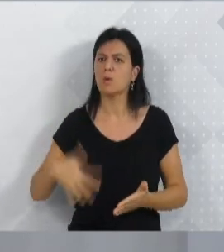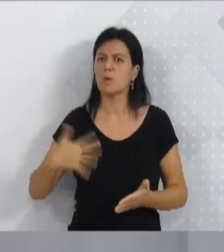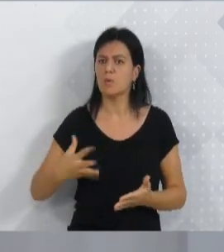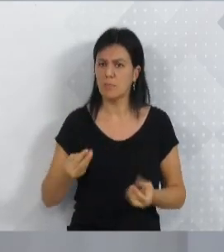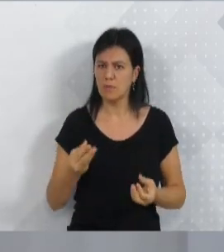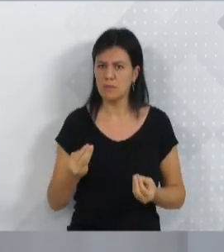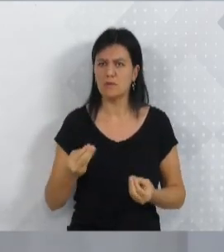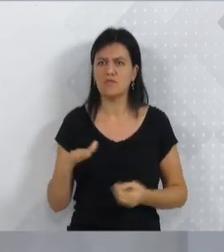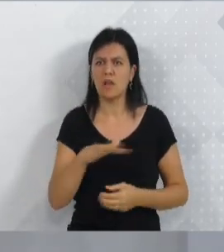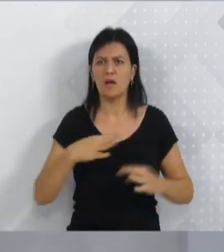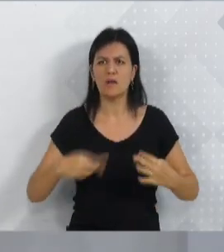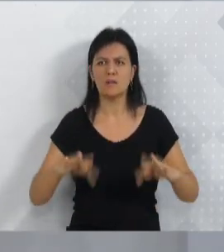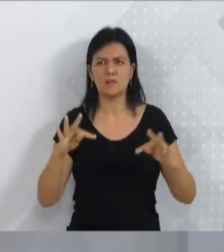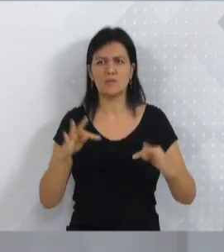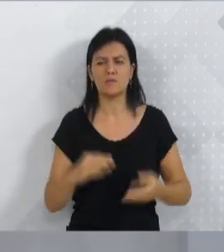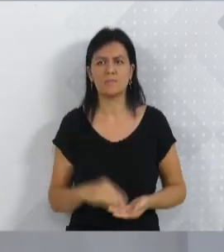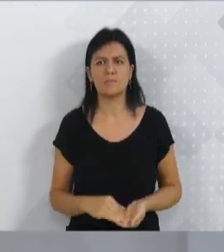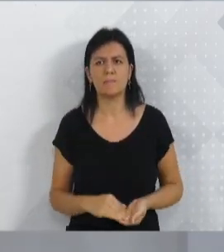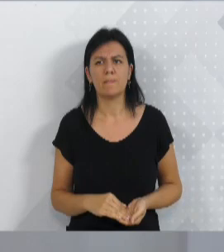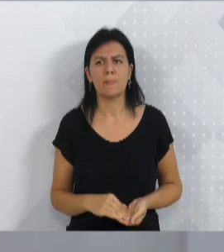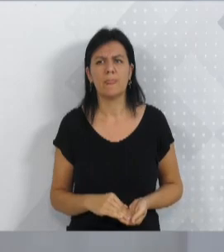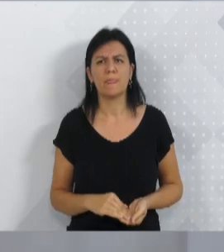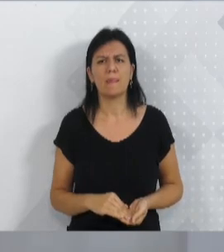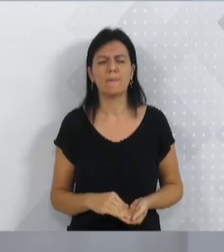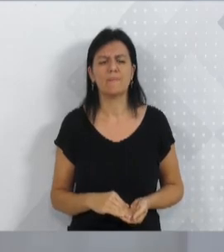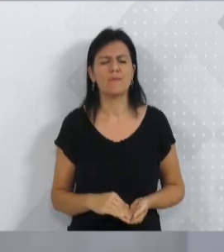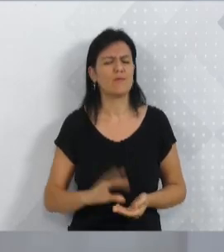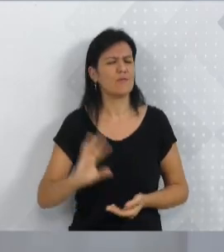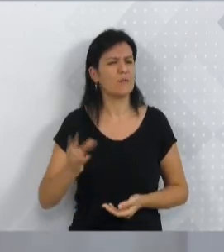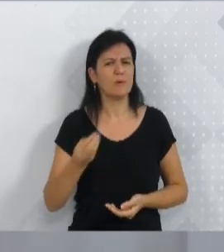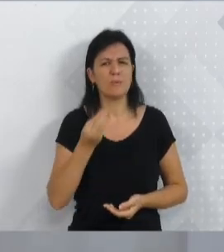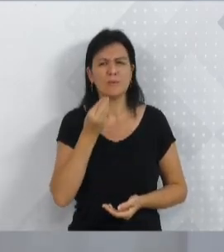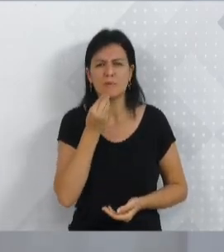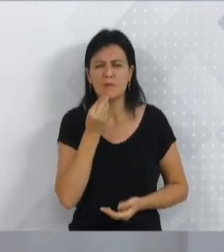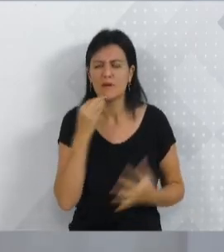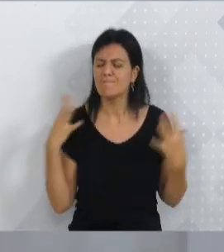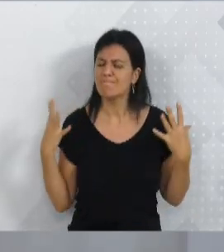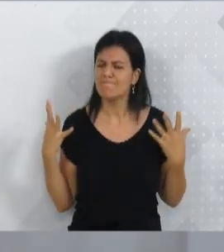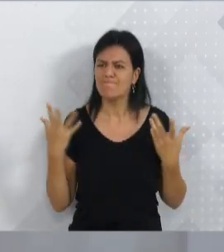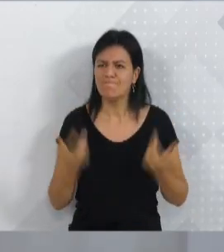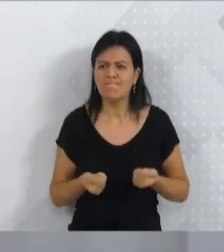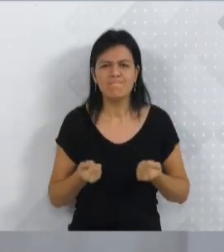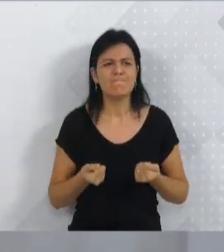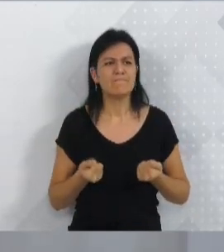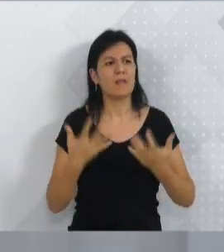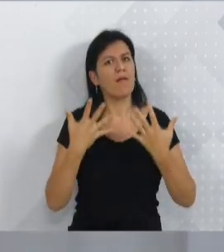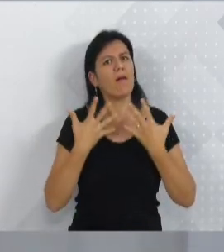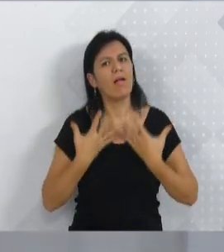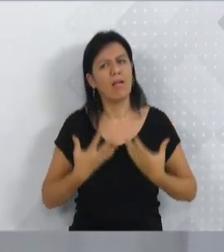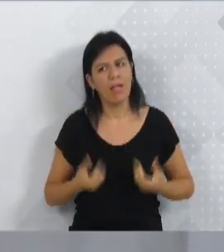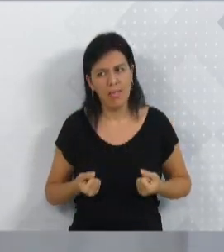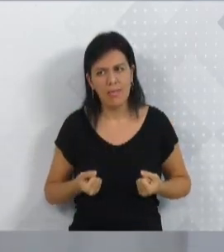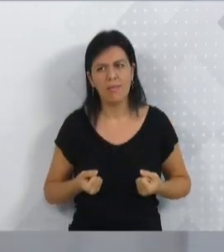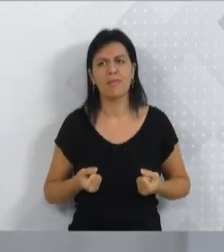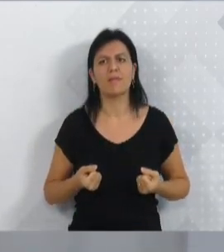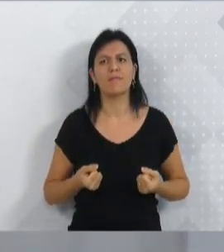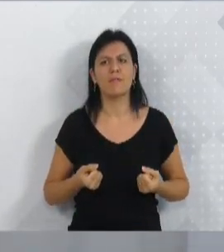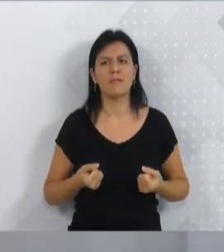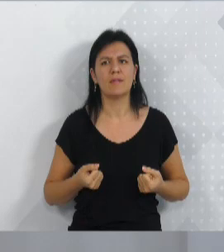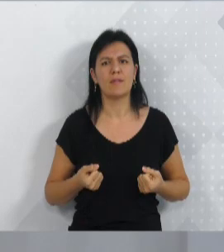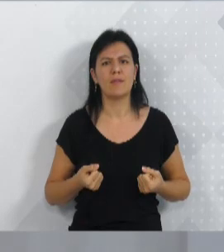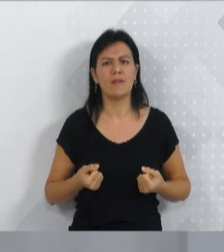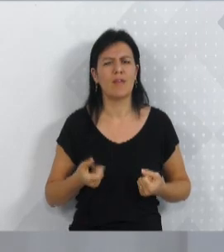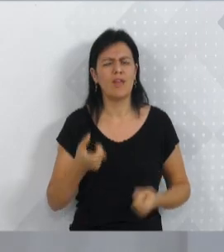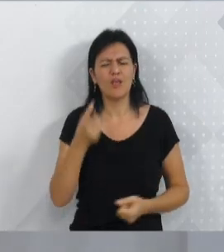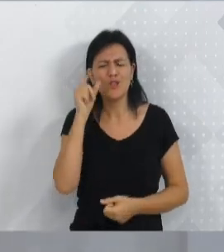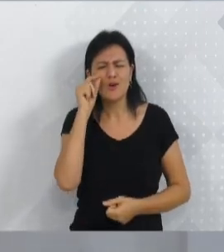município ao setor de tecnologia enfim foi uma oportunidade tremenda cansativa Mal dormi ficamos no Congresso até altas horas da